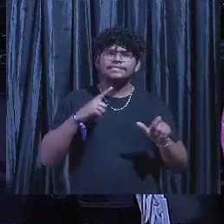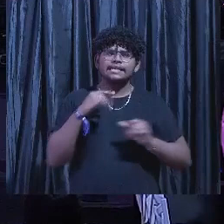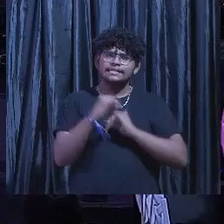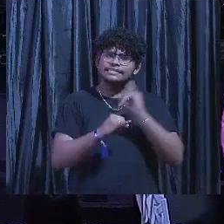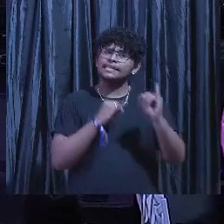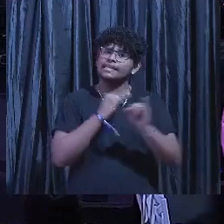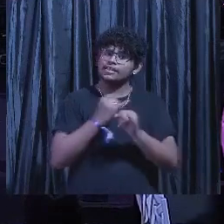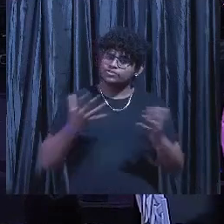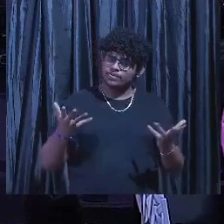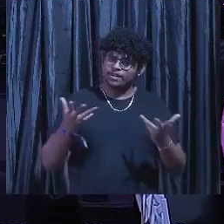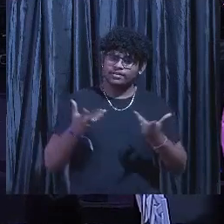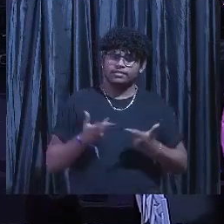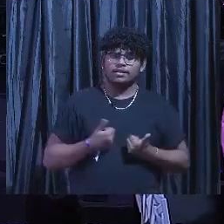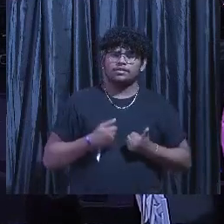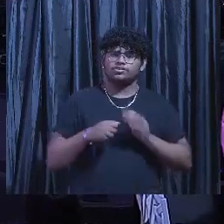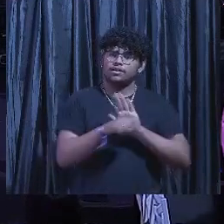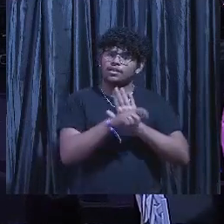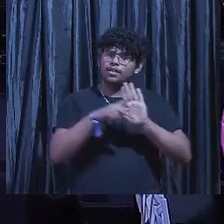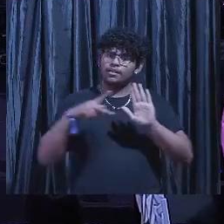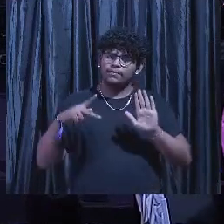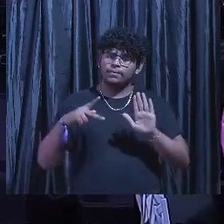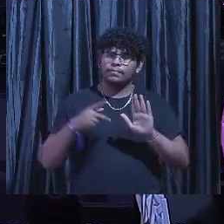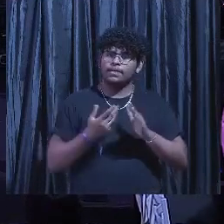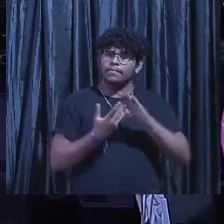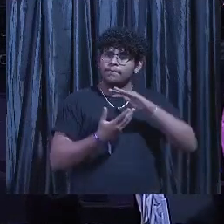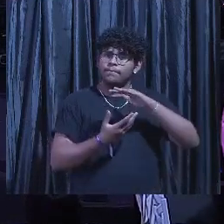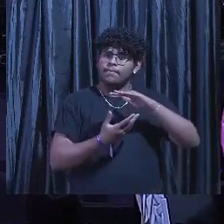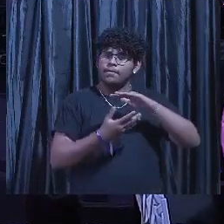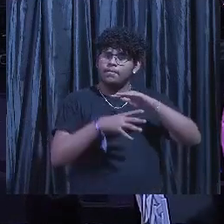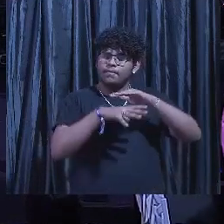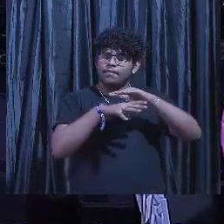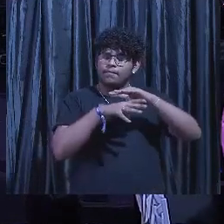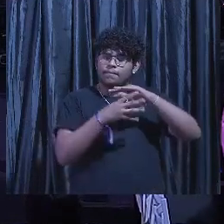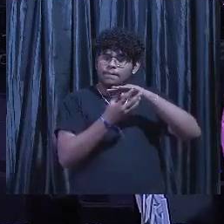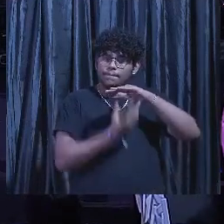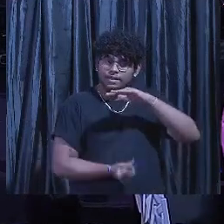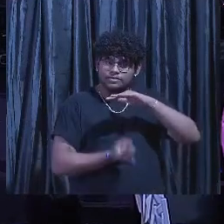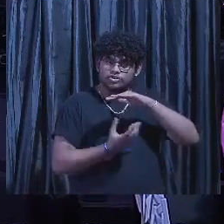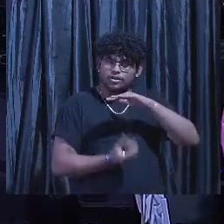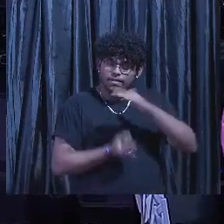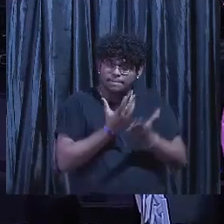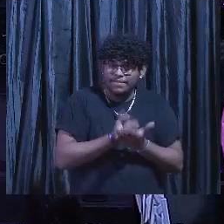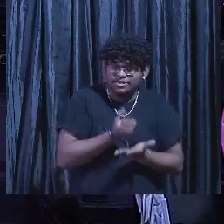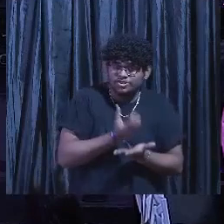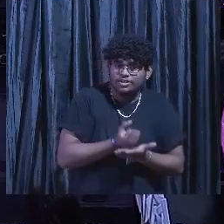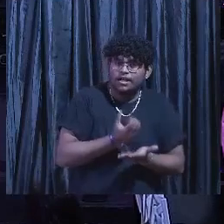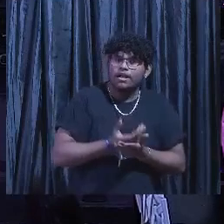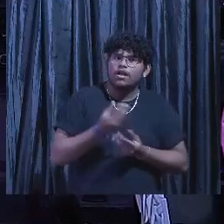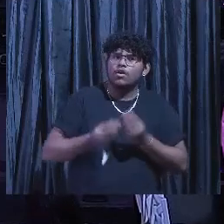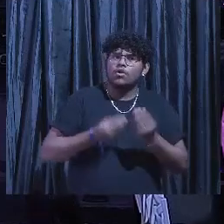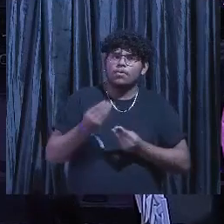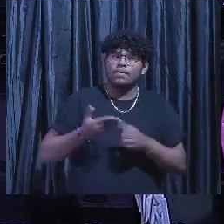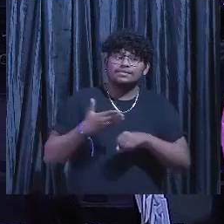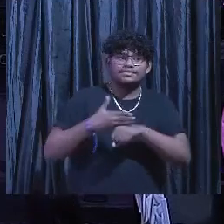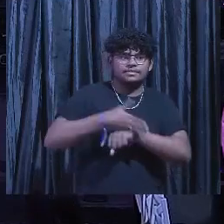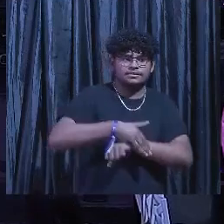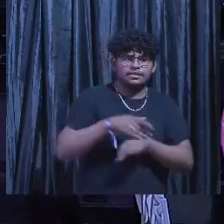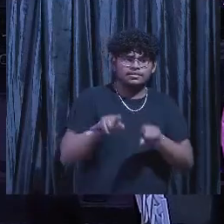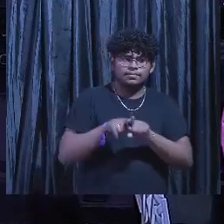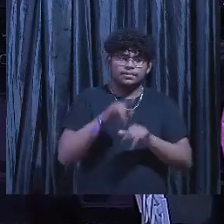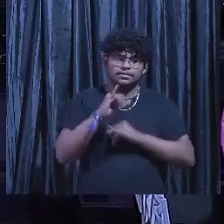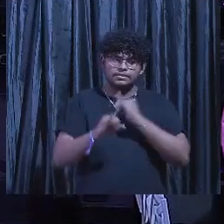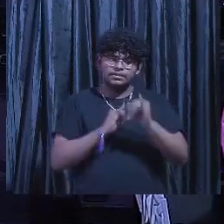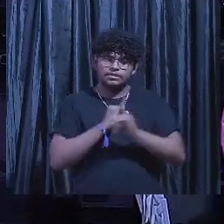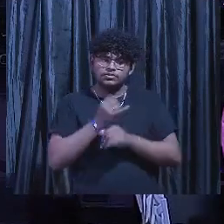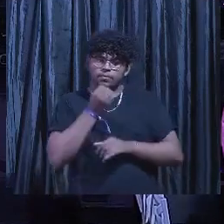o aplicativo durante o mês todo, isso não é uma realidade. E às vezes não só das favelas também. A maioria das pessoas da classe C, D e E, por exemplo, o plano